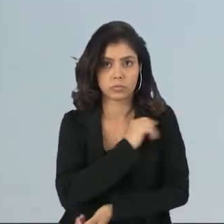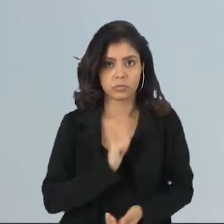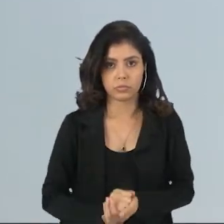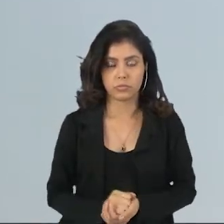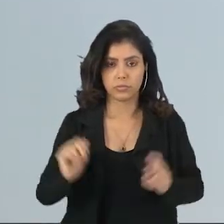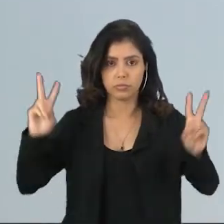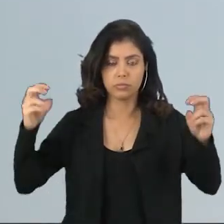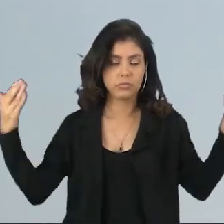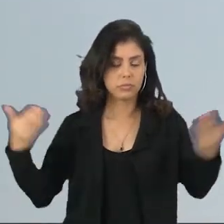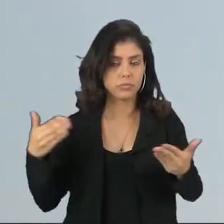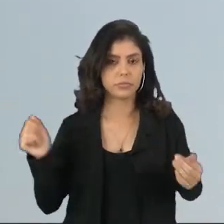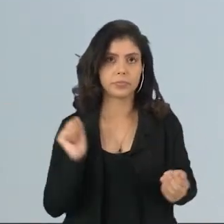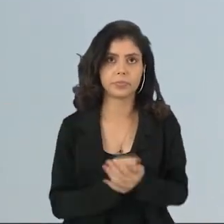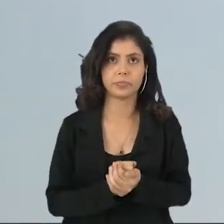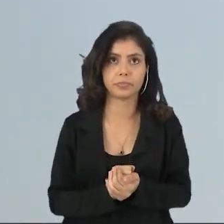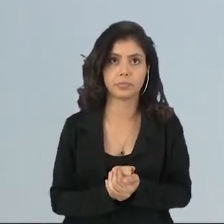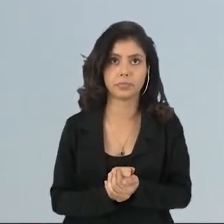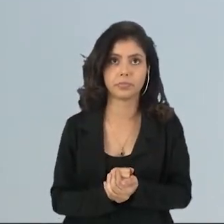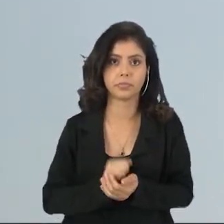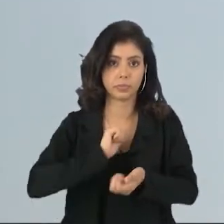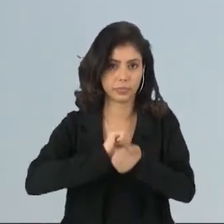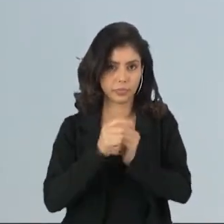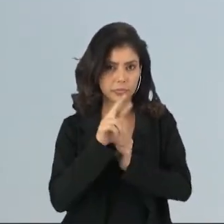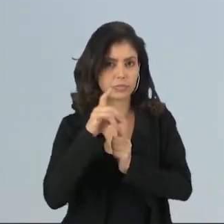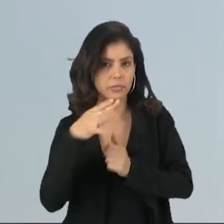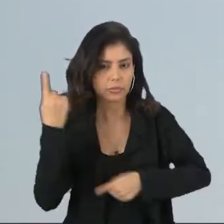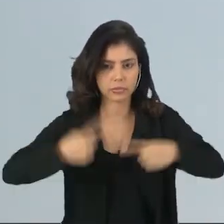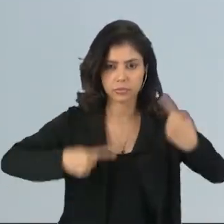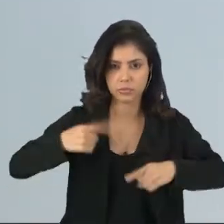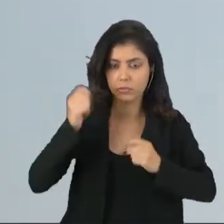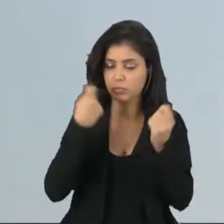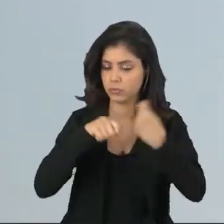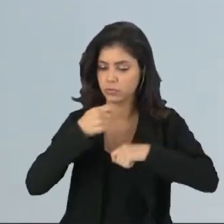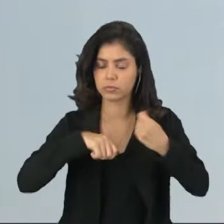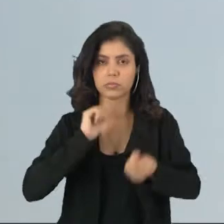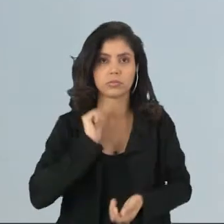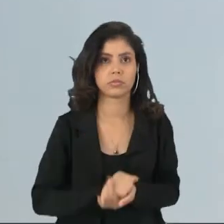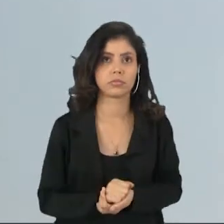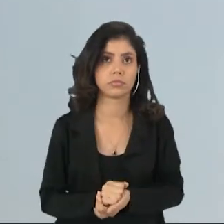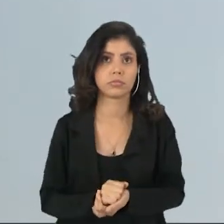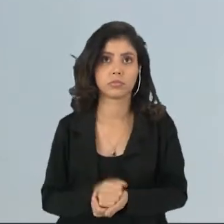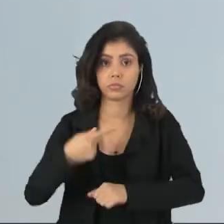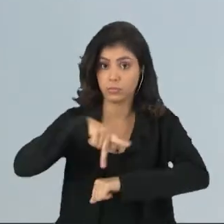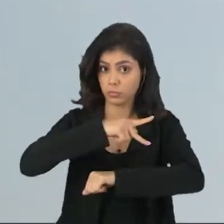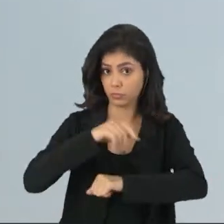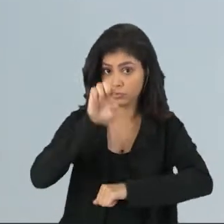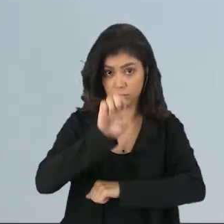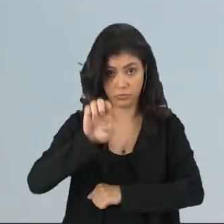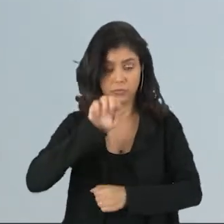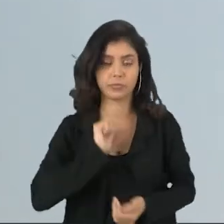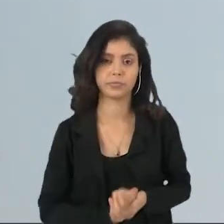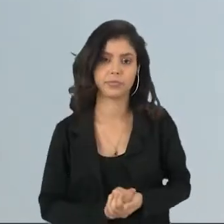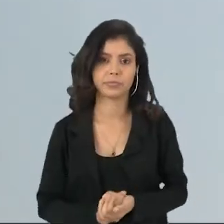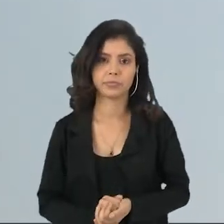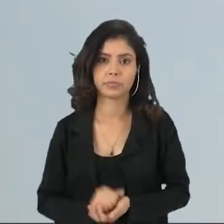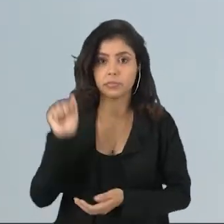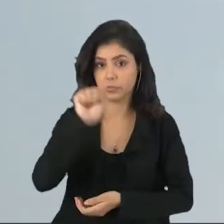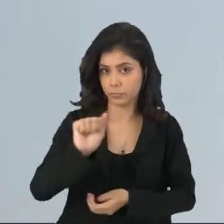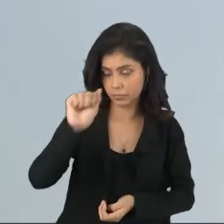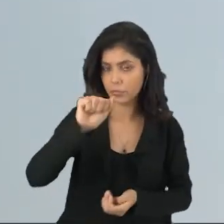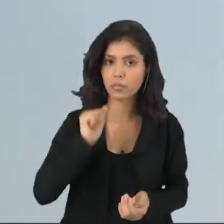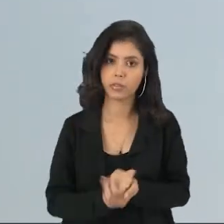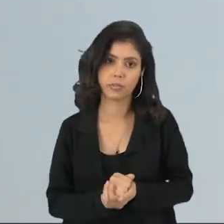E o nosso tema de hoje é aspectos sociais, políticos e econômicos dos países europeus, asiáticos e